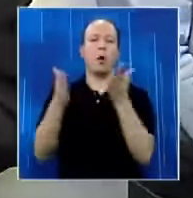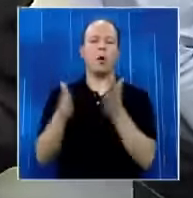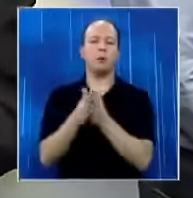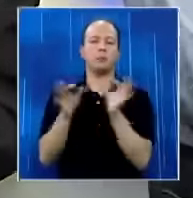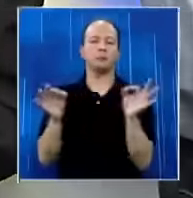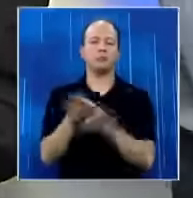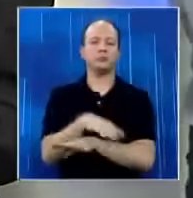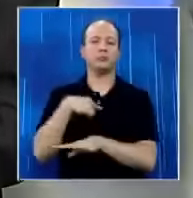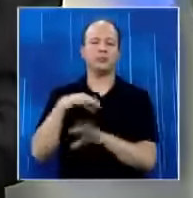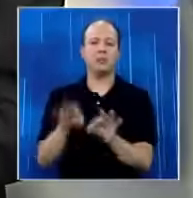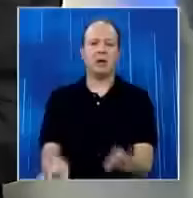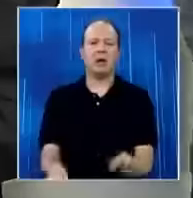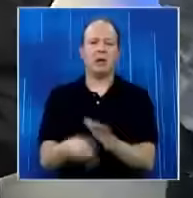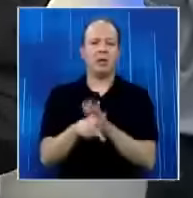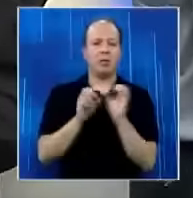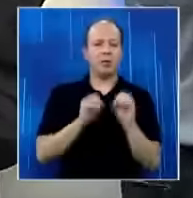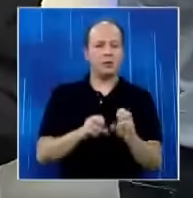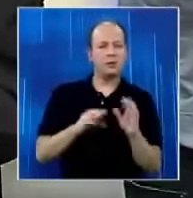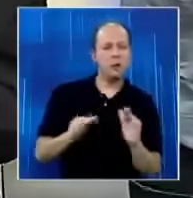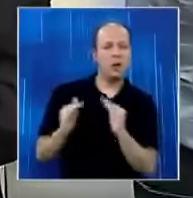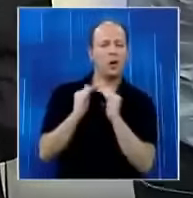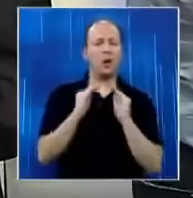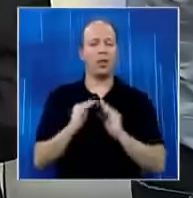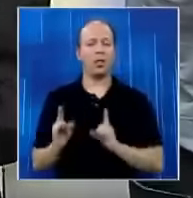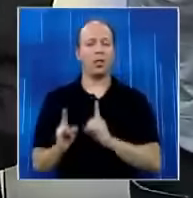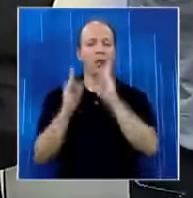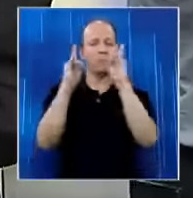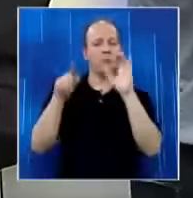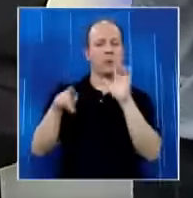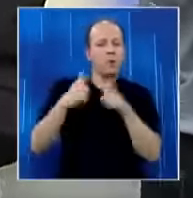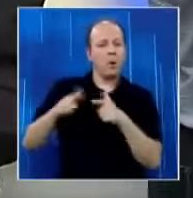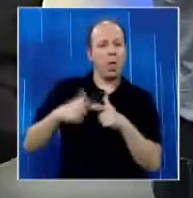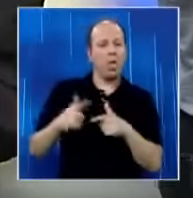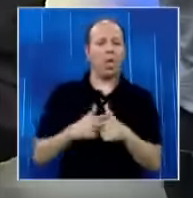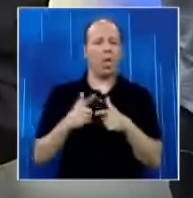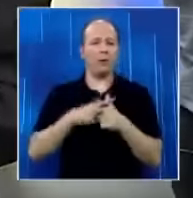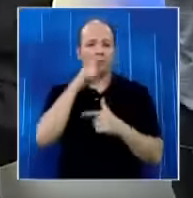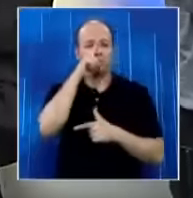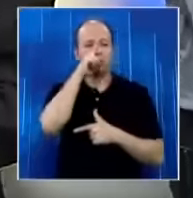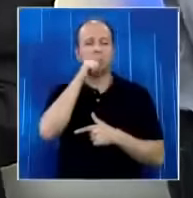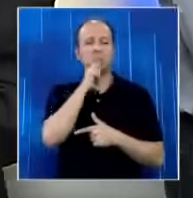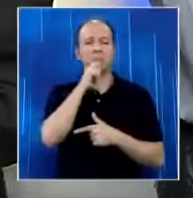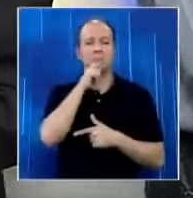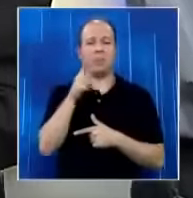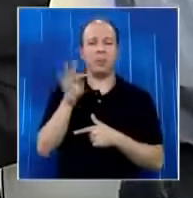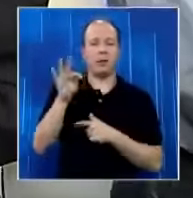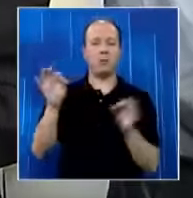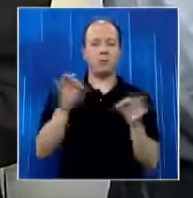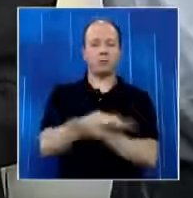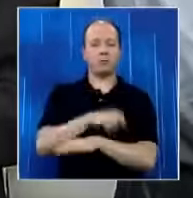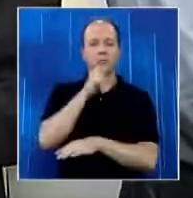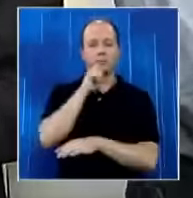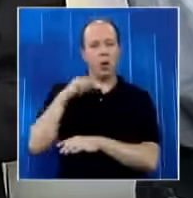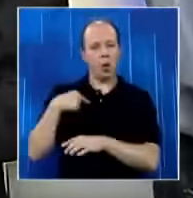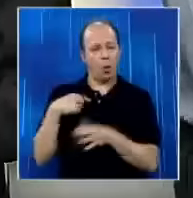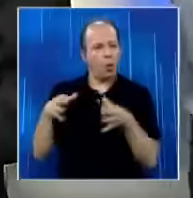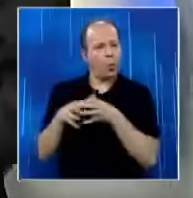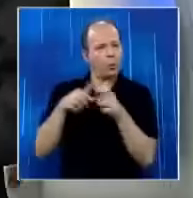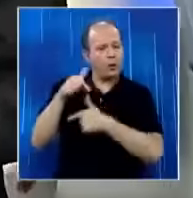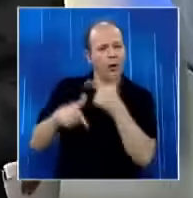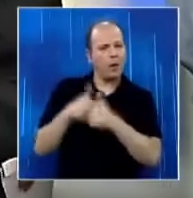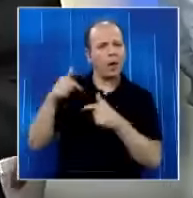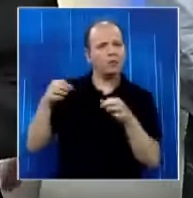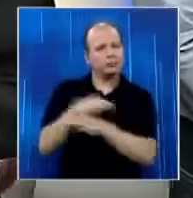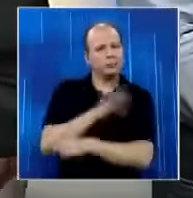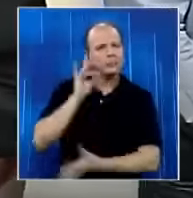humilde da cidade. A área de educação, a área de habitação, problemas graves que não foram resolvidos pela gestão do PT. Eu venho com um grupo de trabalho, com